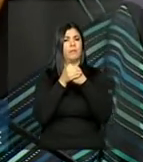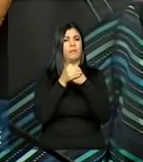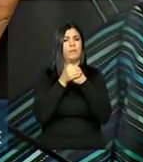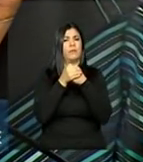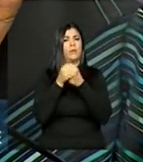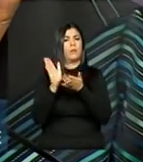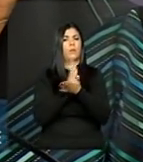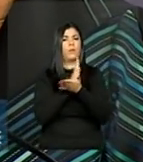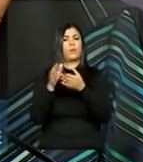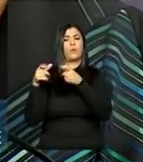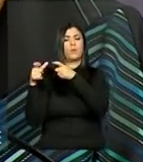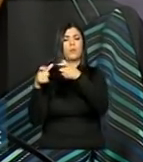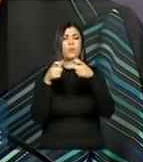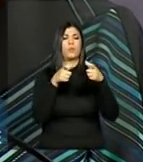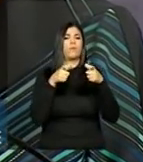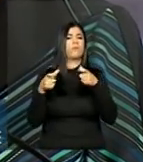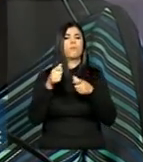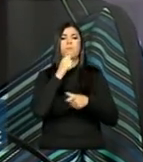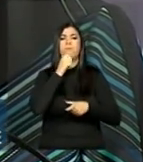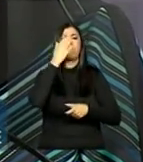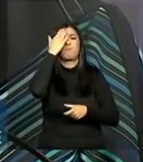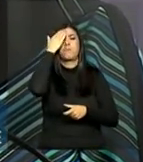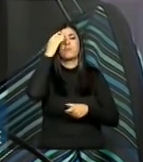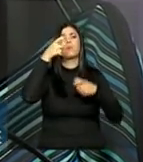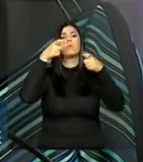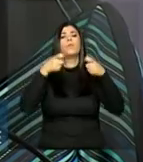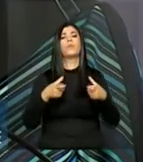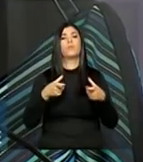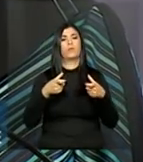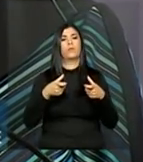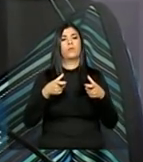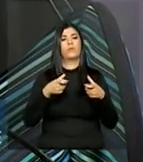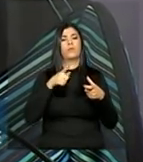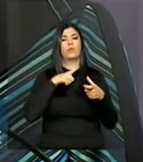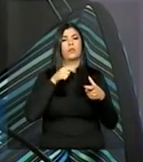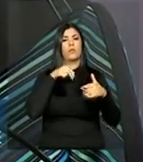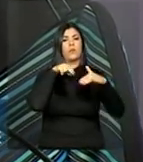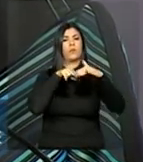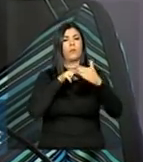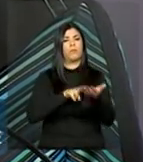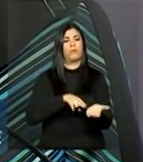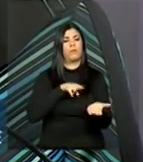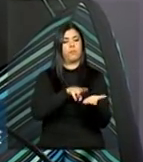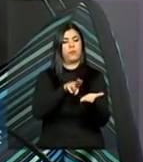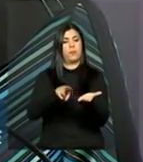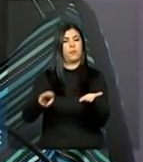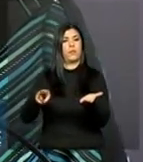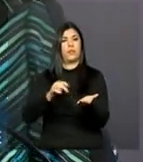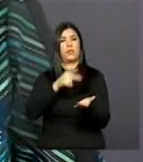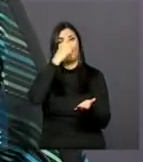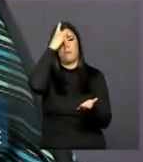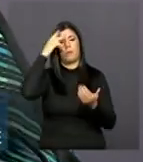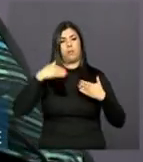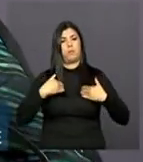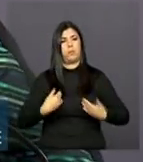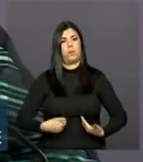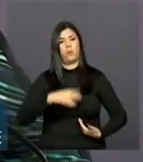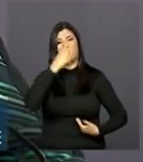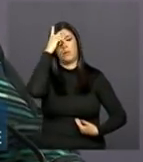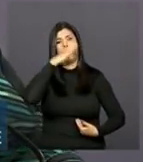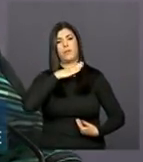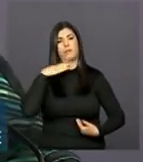lugares que nós não sabemos aonde foram depositados os corpos de muitas